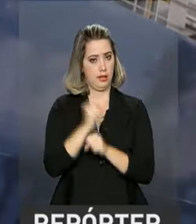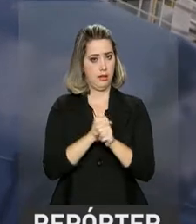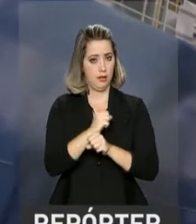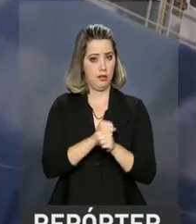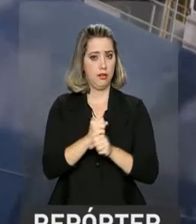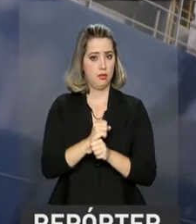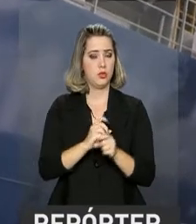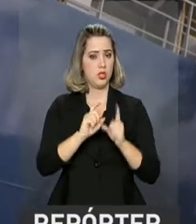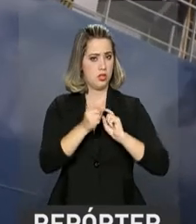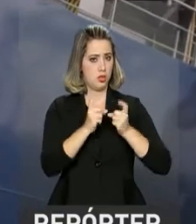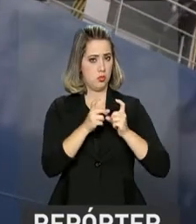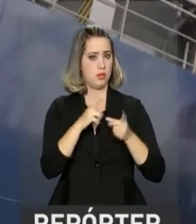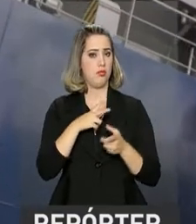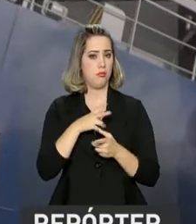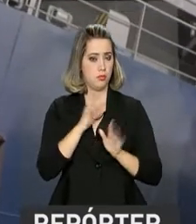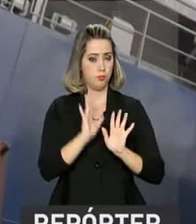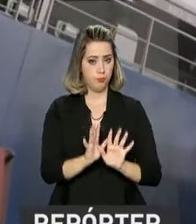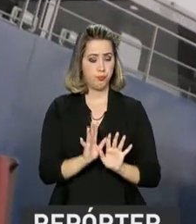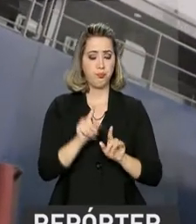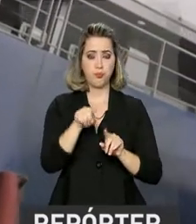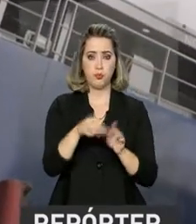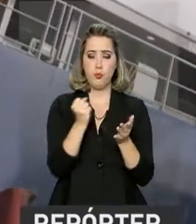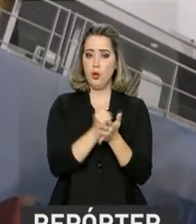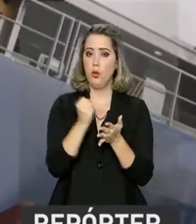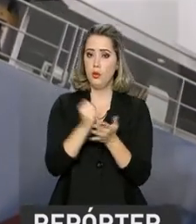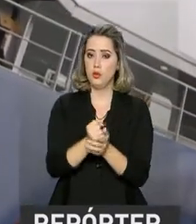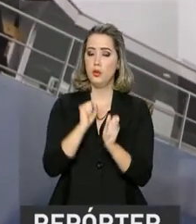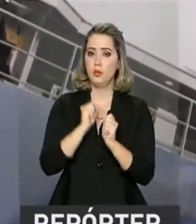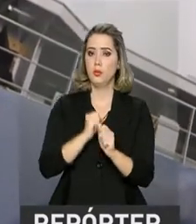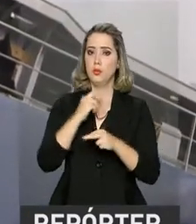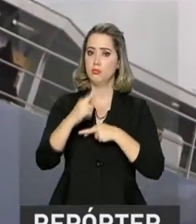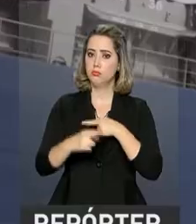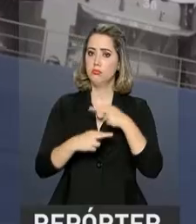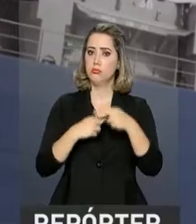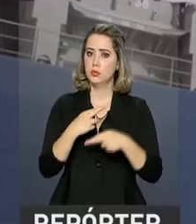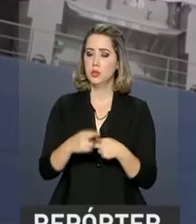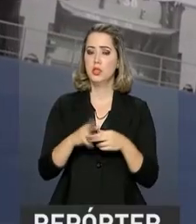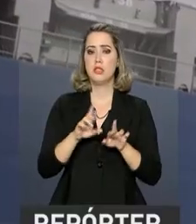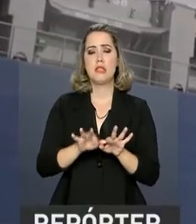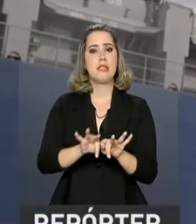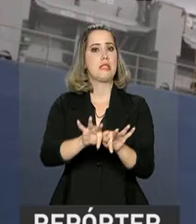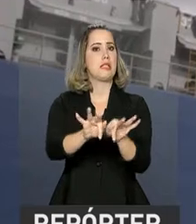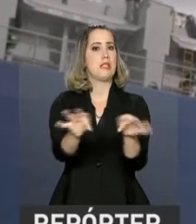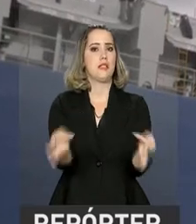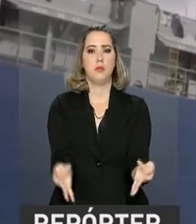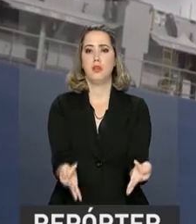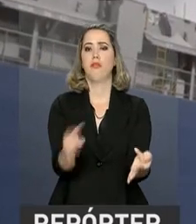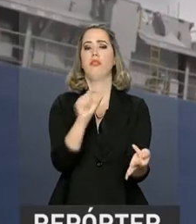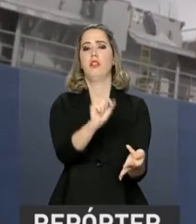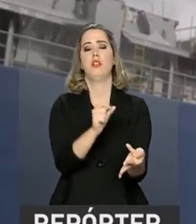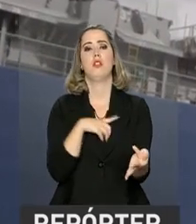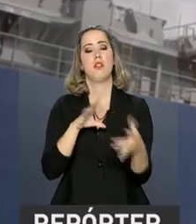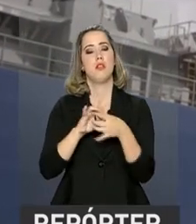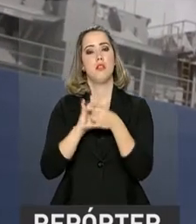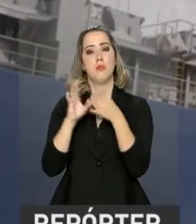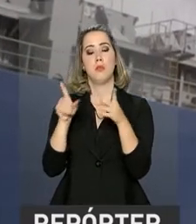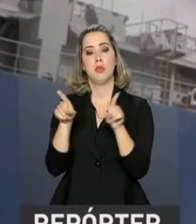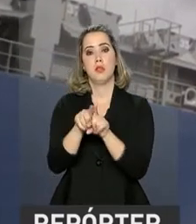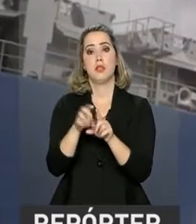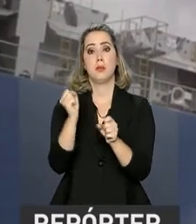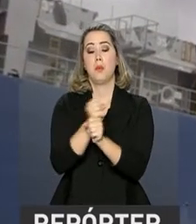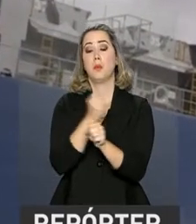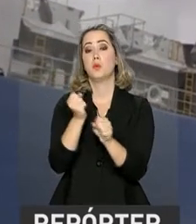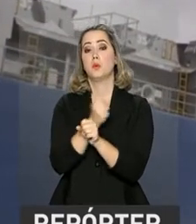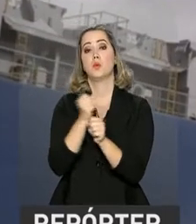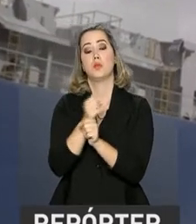jurídica para que esses contratos sejam renovados e desburocratizando os procedimentos para autorização para a construção